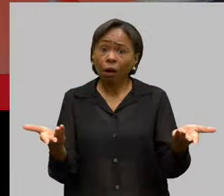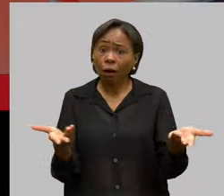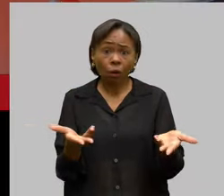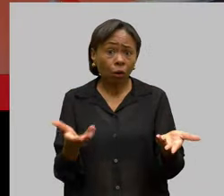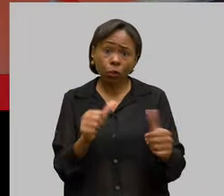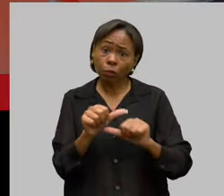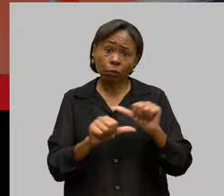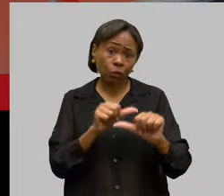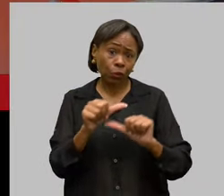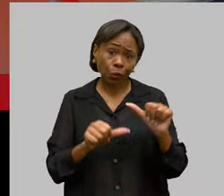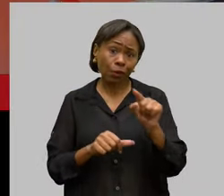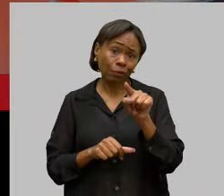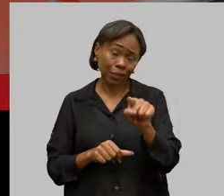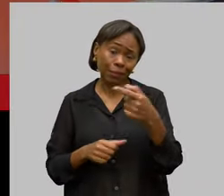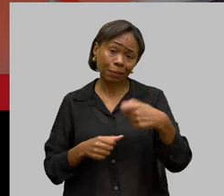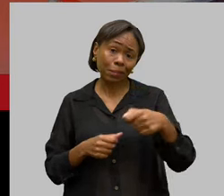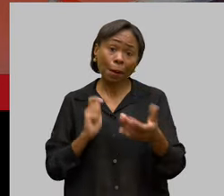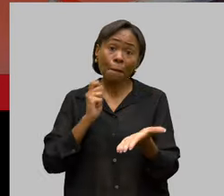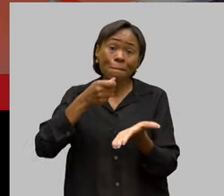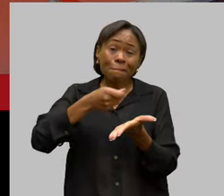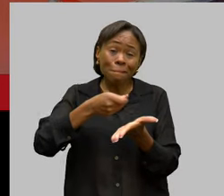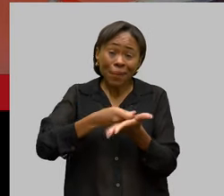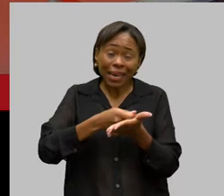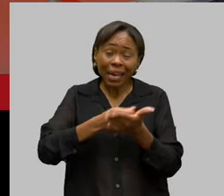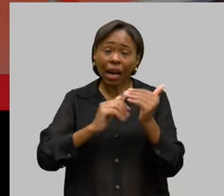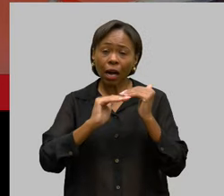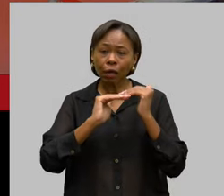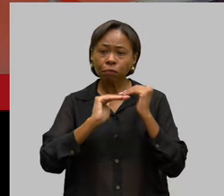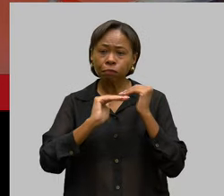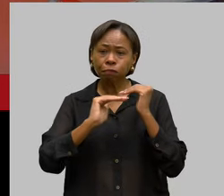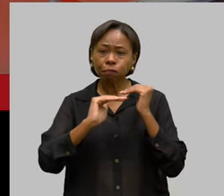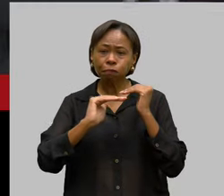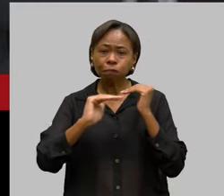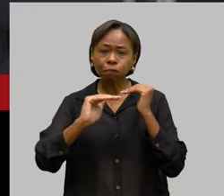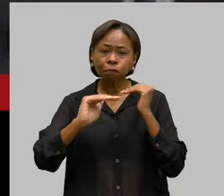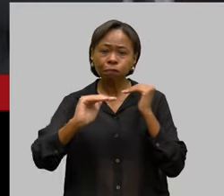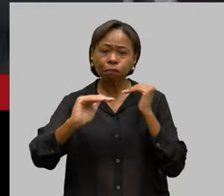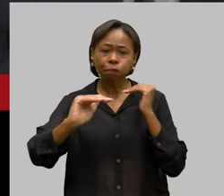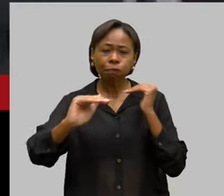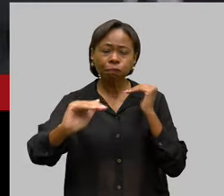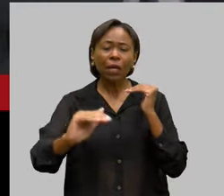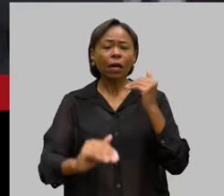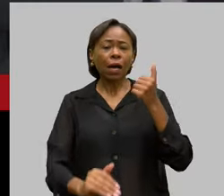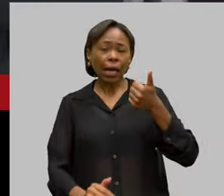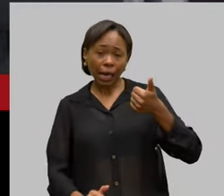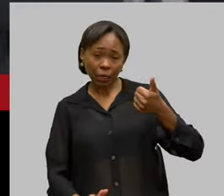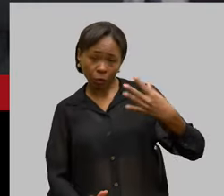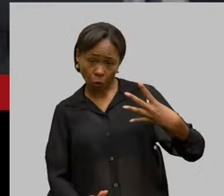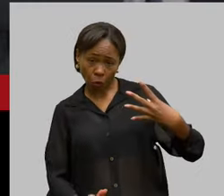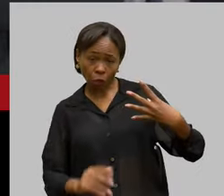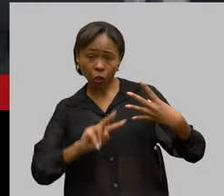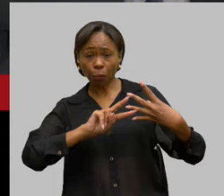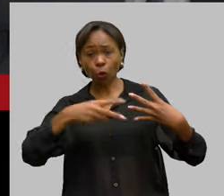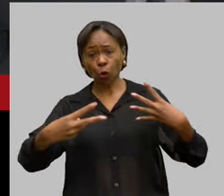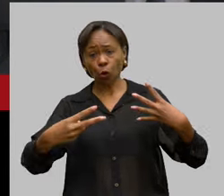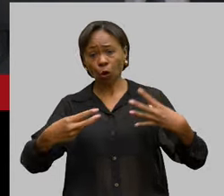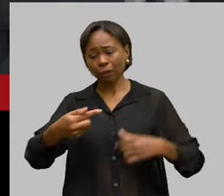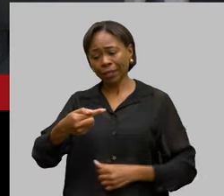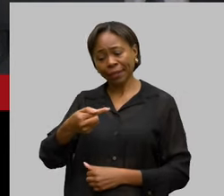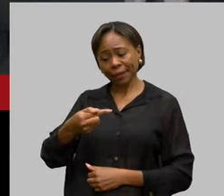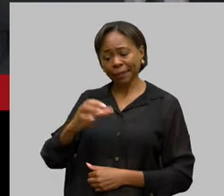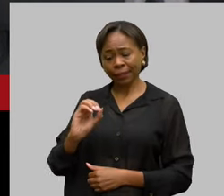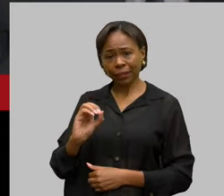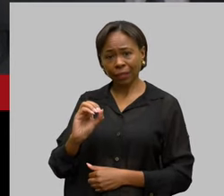pagar uma forma linear então Aqueles 14 que virava viravam 70 hoje teria que ser 30 por